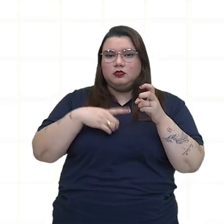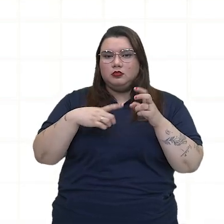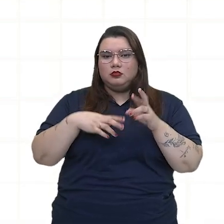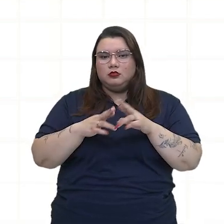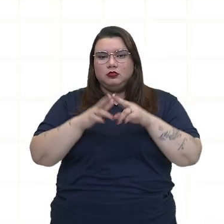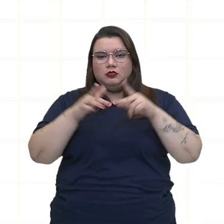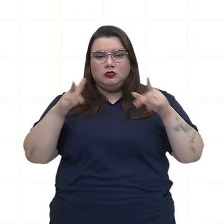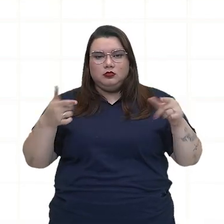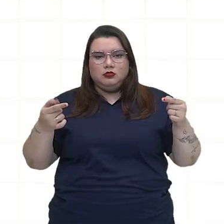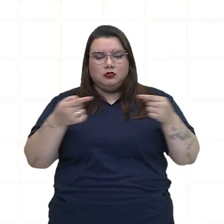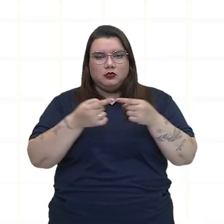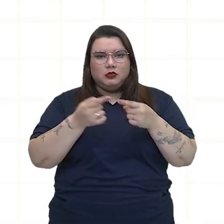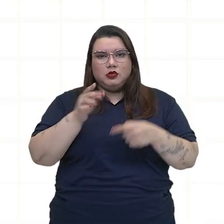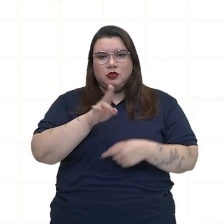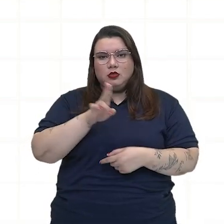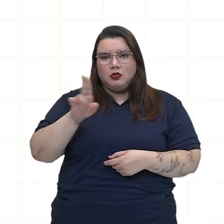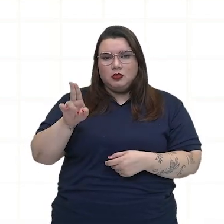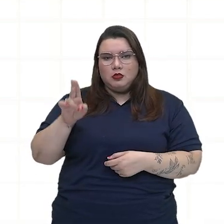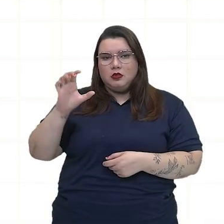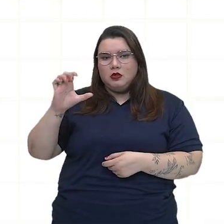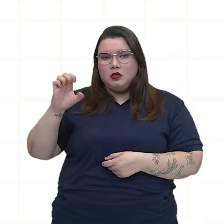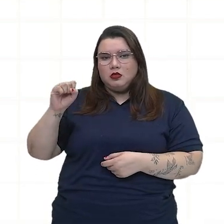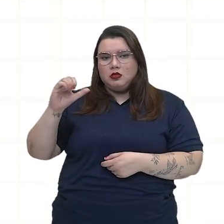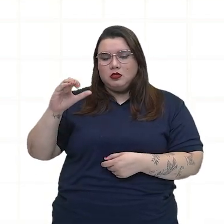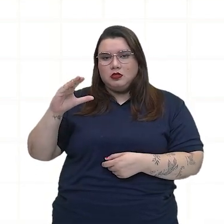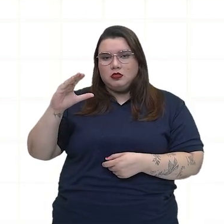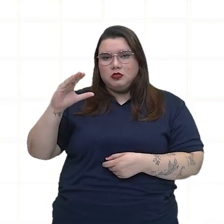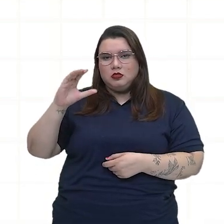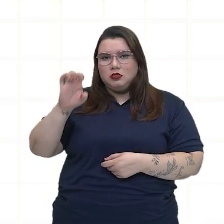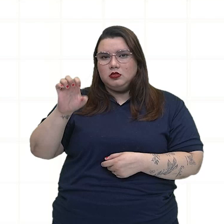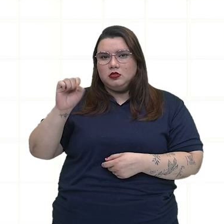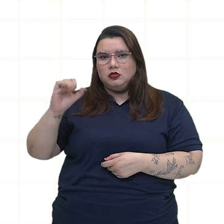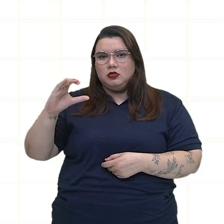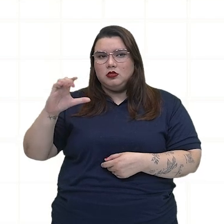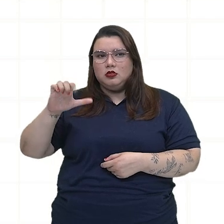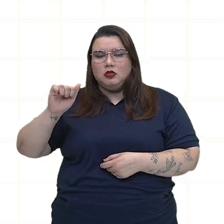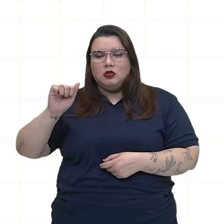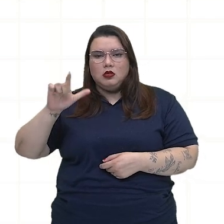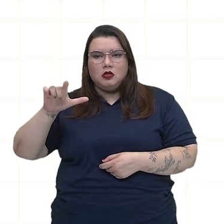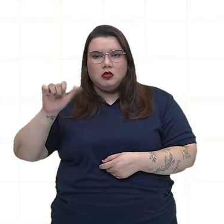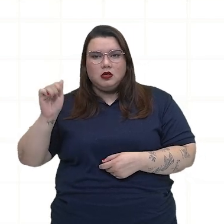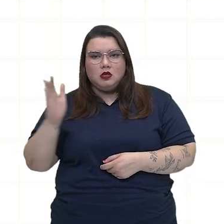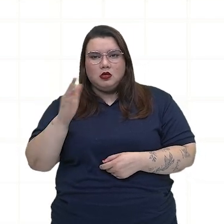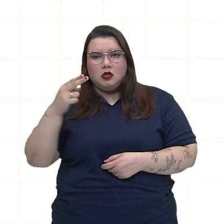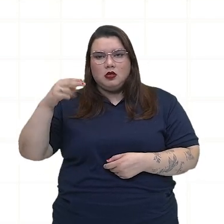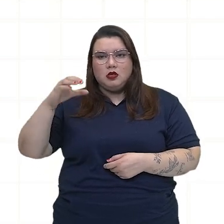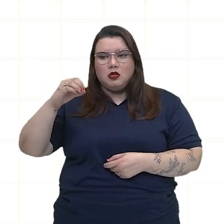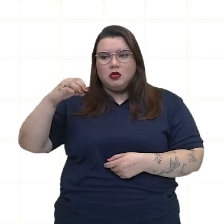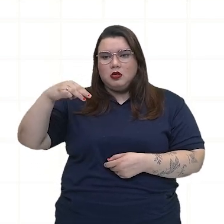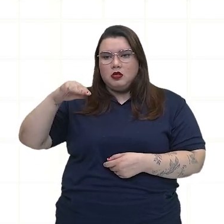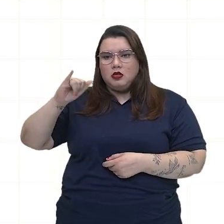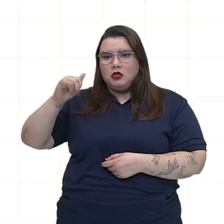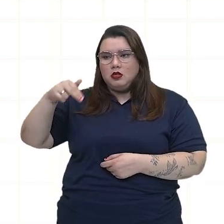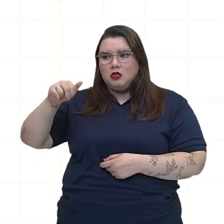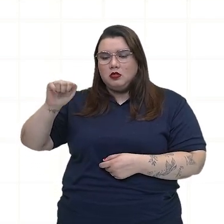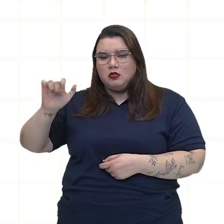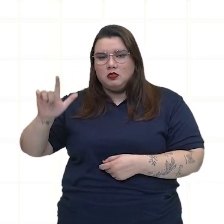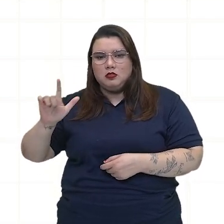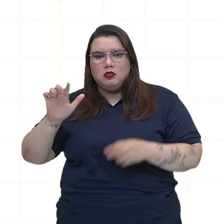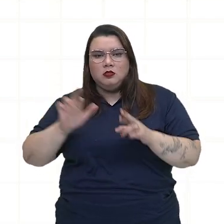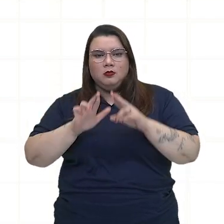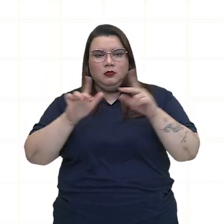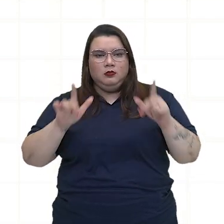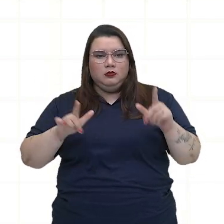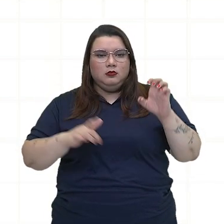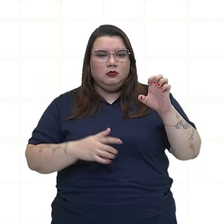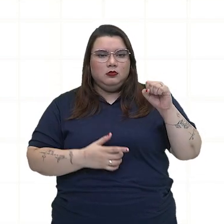diferença da escala nominal, que tem aquele símbolo de igualdade, para a escala numérica, que vai ter esses